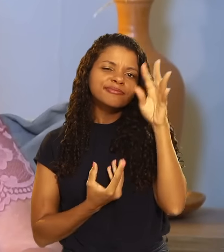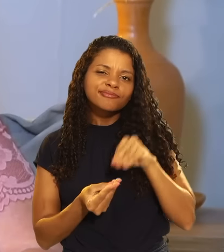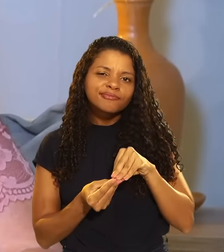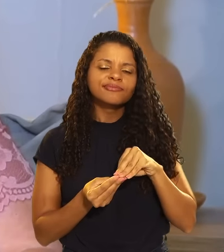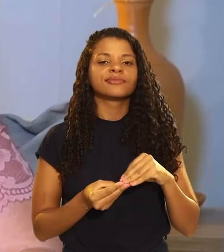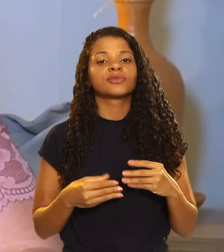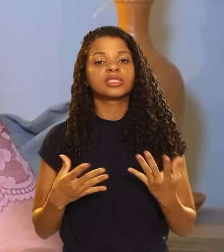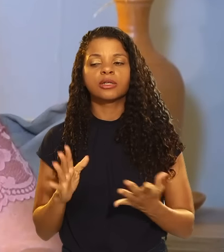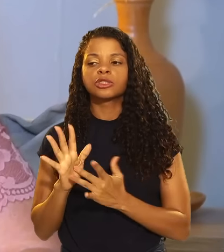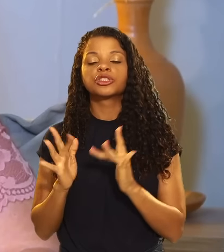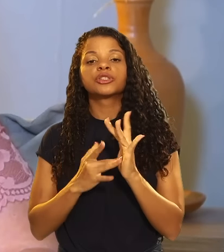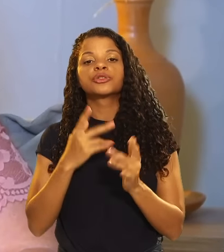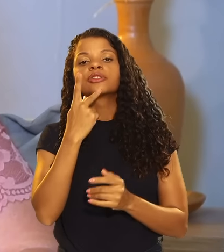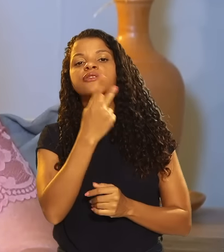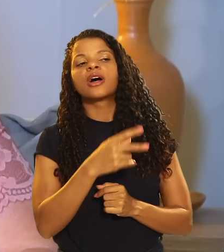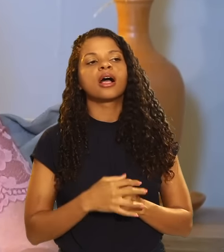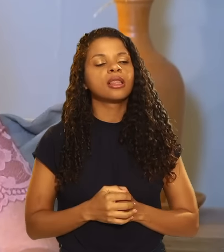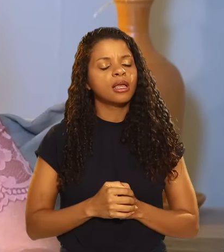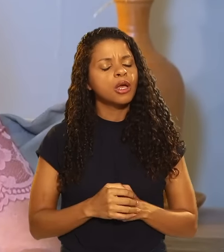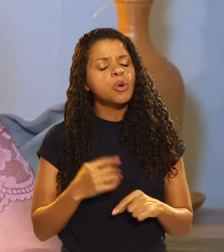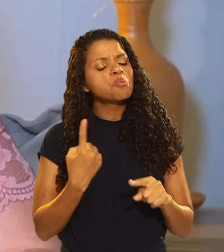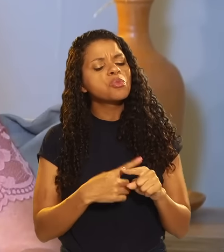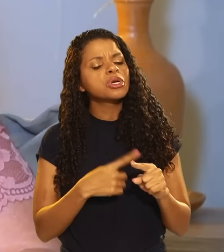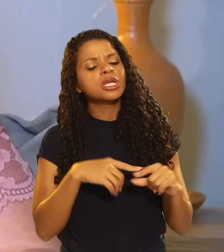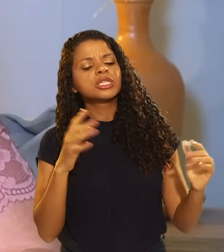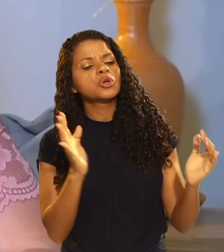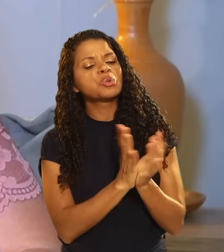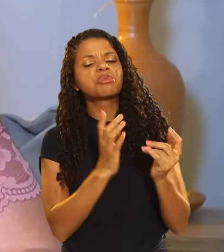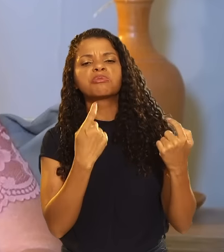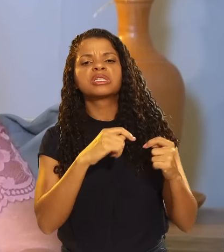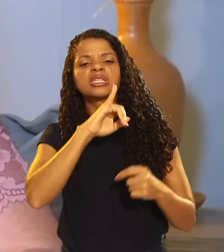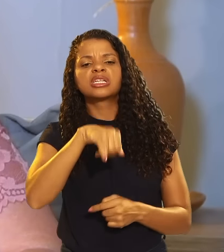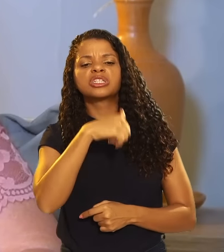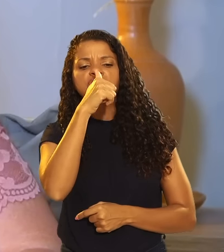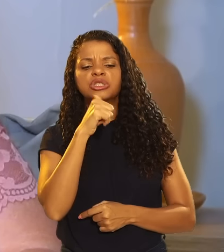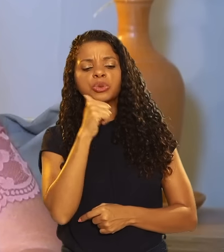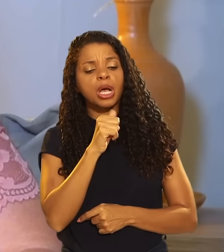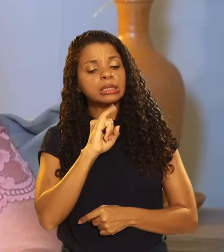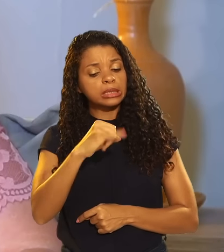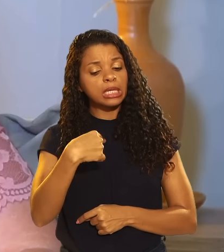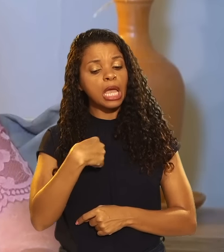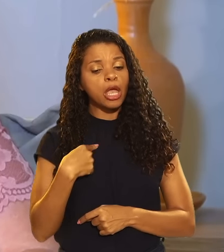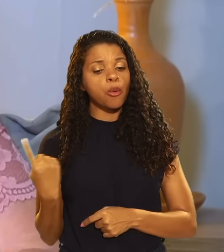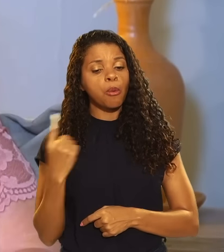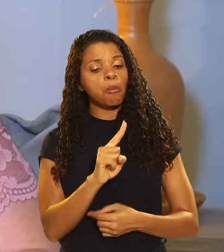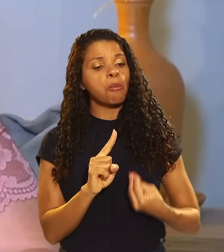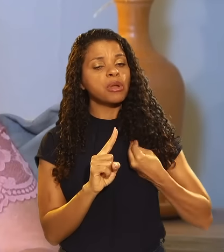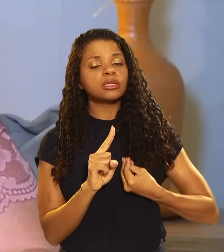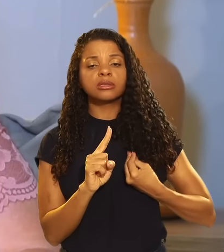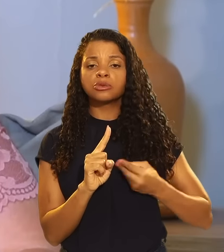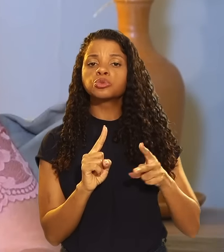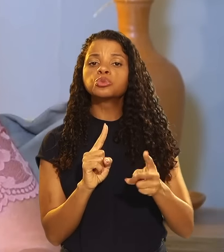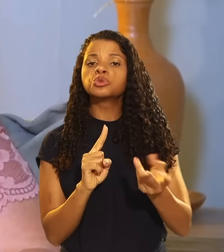fala, por que eles jejuariam se eu estou com ele? O que poderia ser melhor do que estar com Jesus, né?